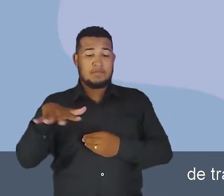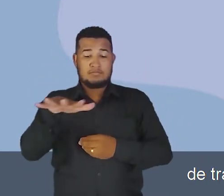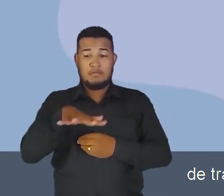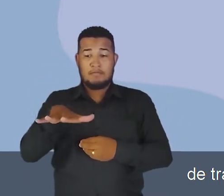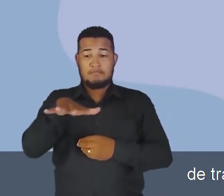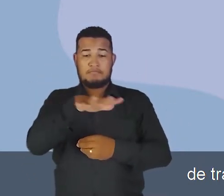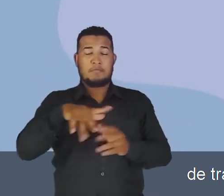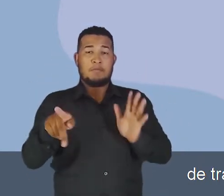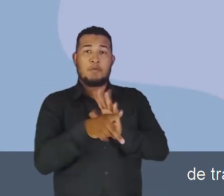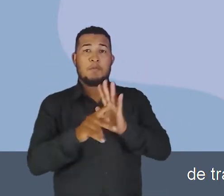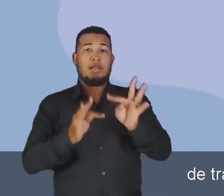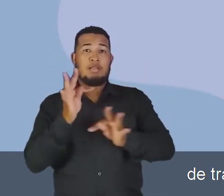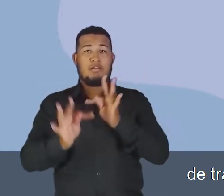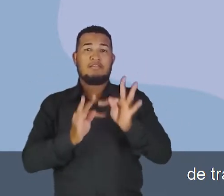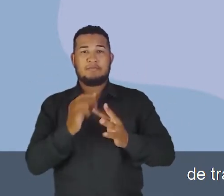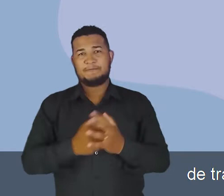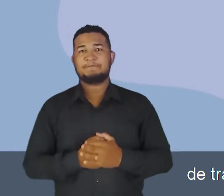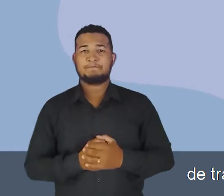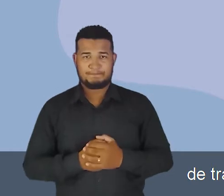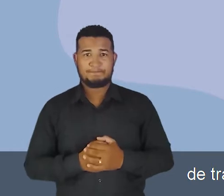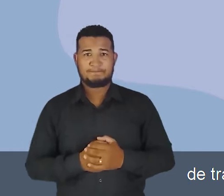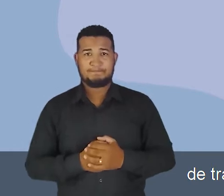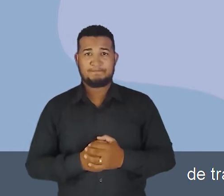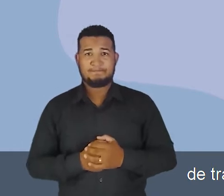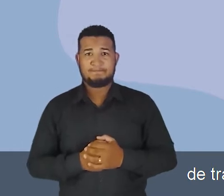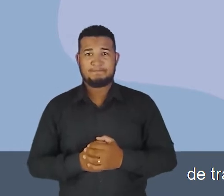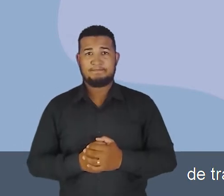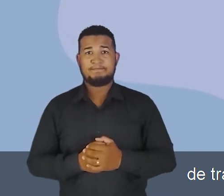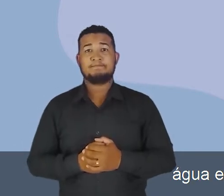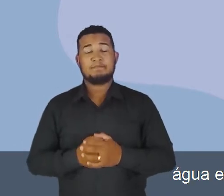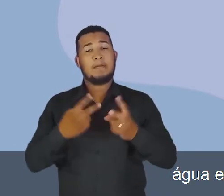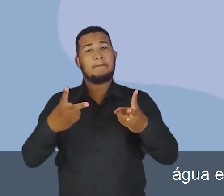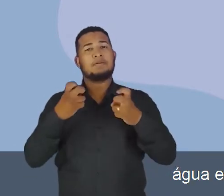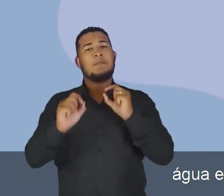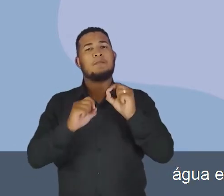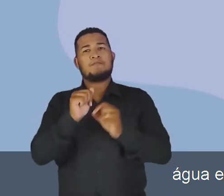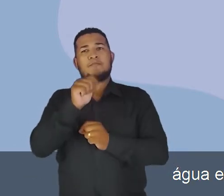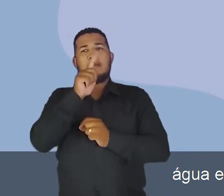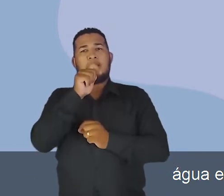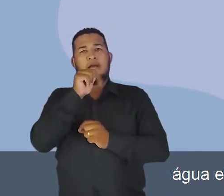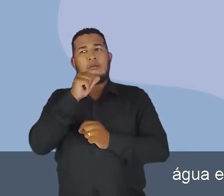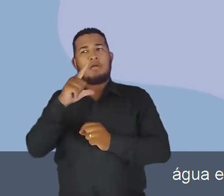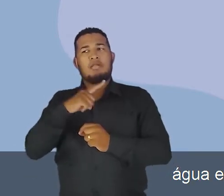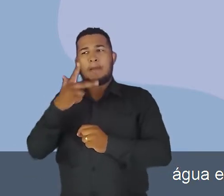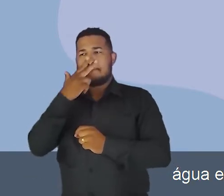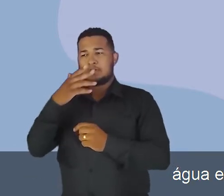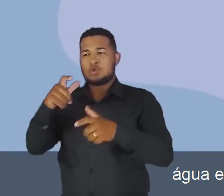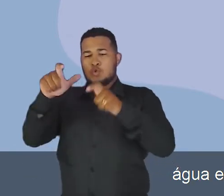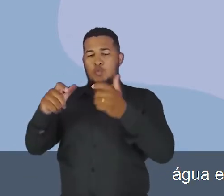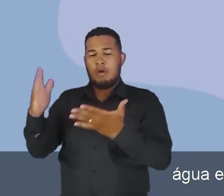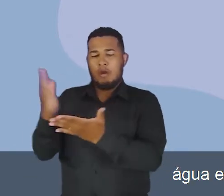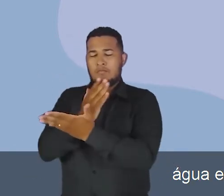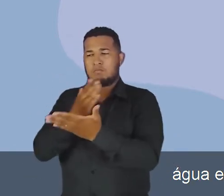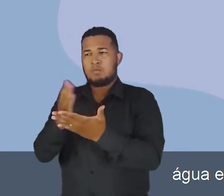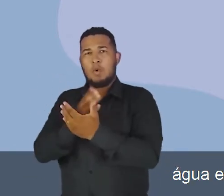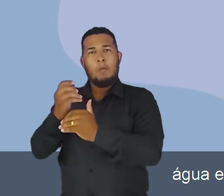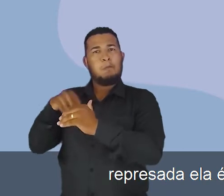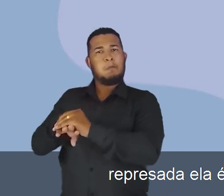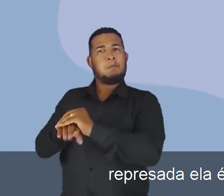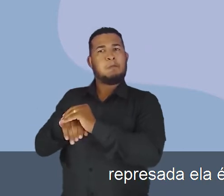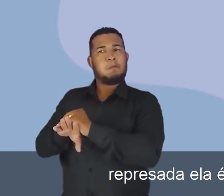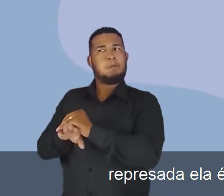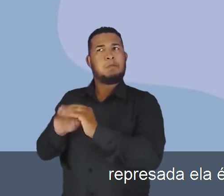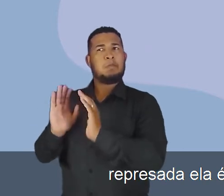de tratamento de esgoto. Então perceba que inicialmente a água ela é represada em alguns locais, então essa